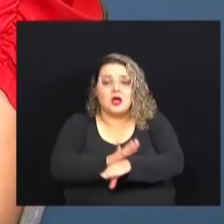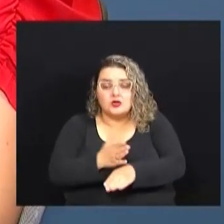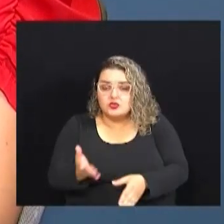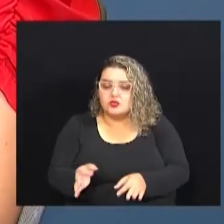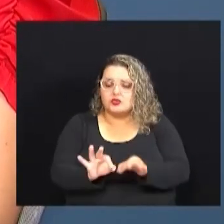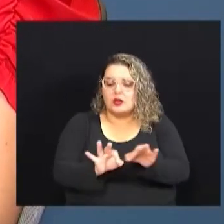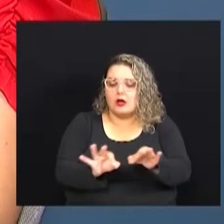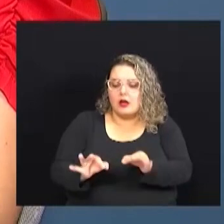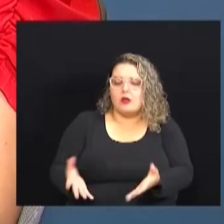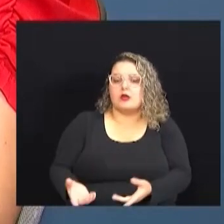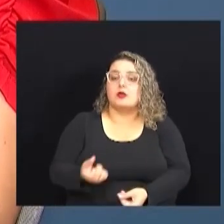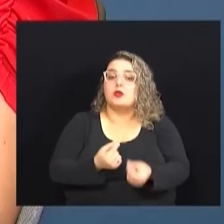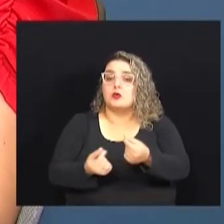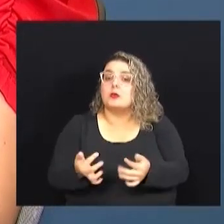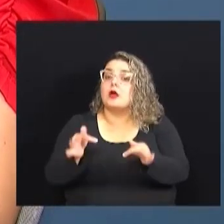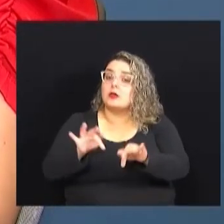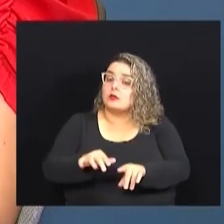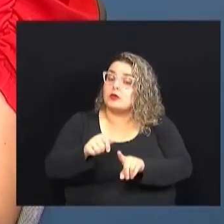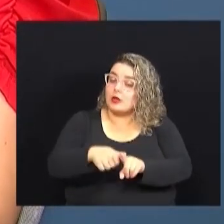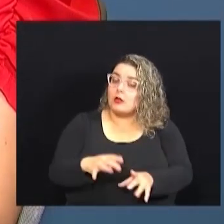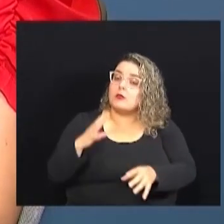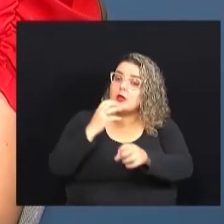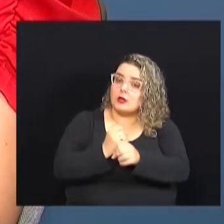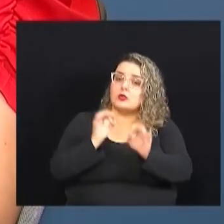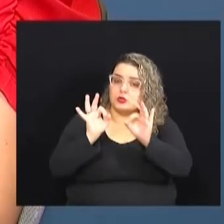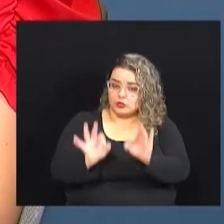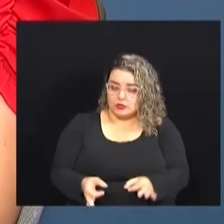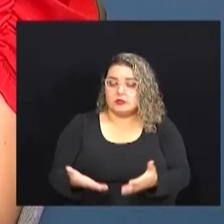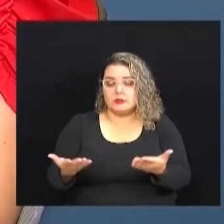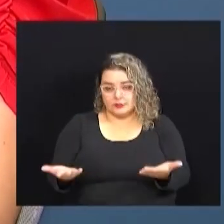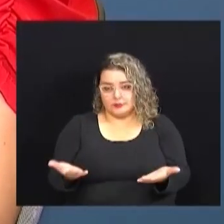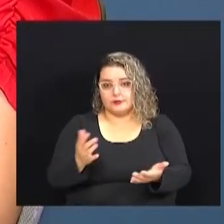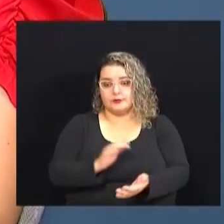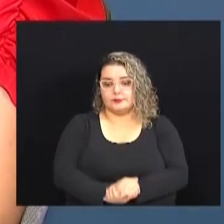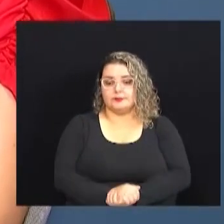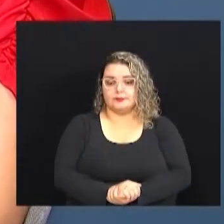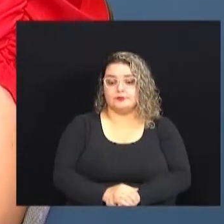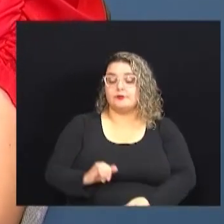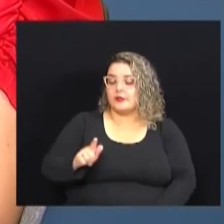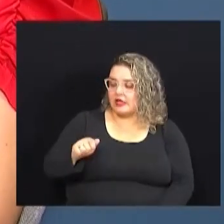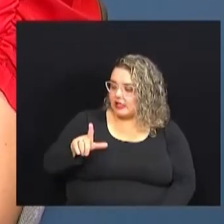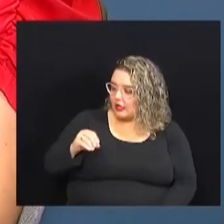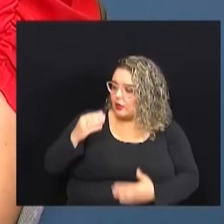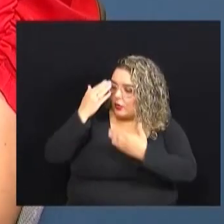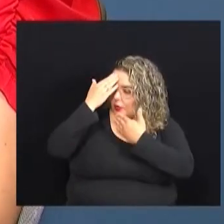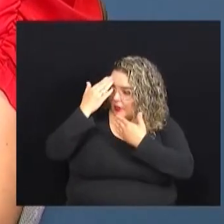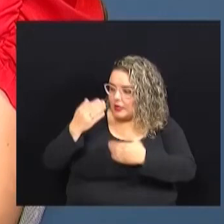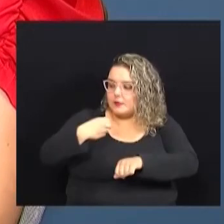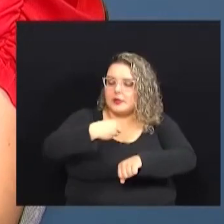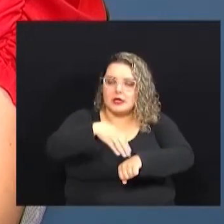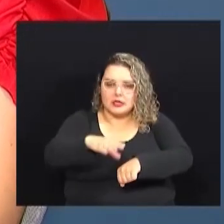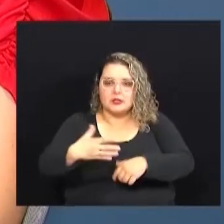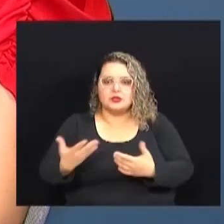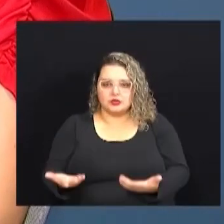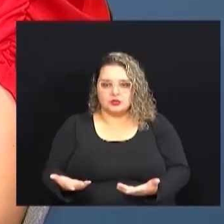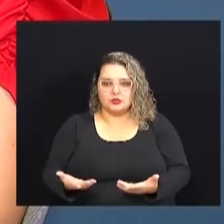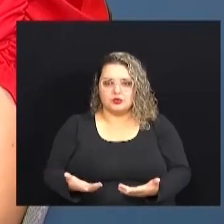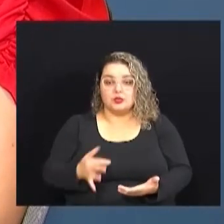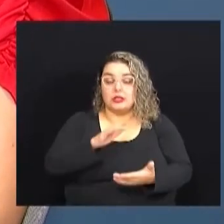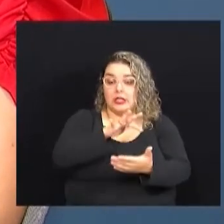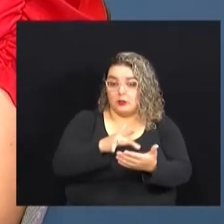o financeiro de vocês para no final do mês as contas fecharem direitinho, né? Iago, obrigada pelas